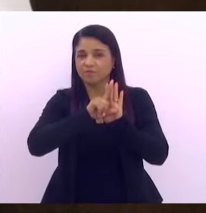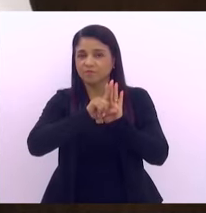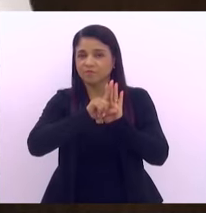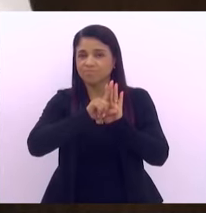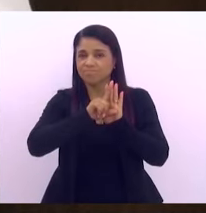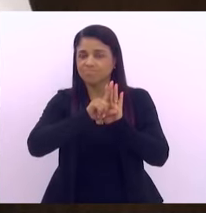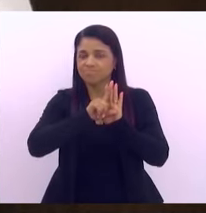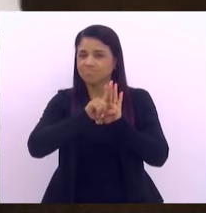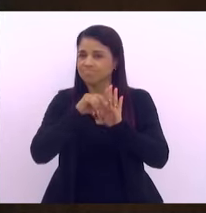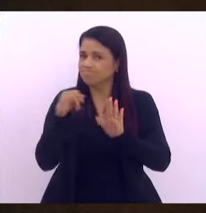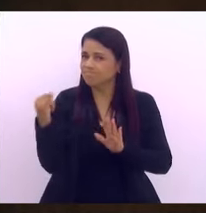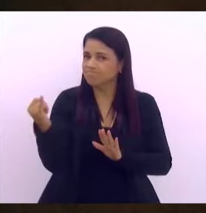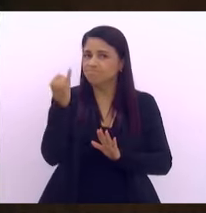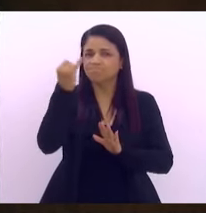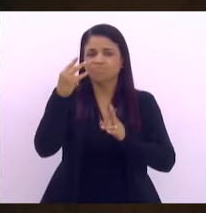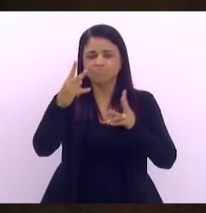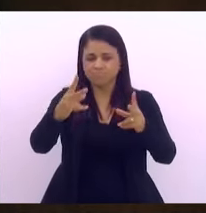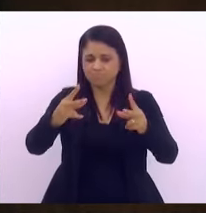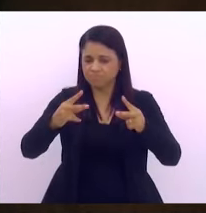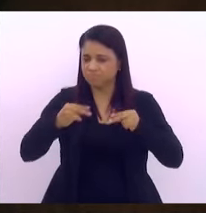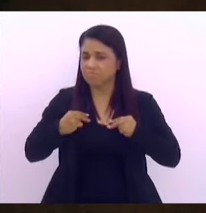de grande mérito.